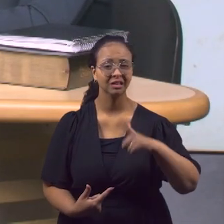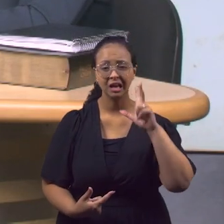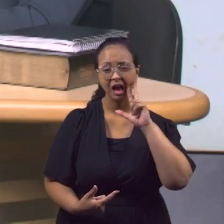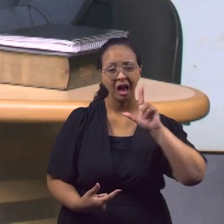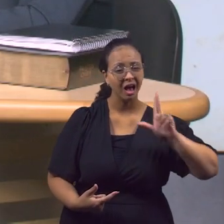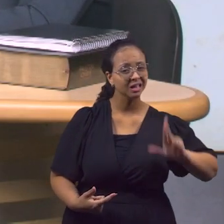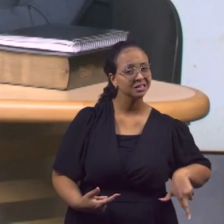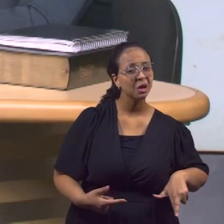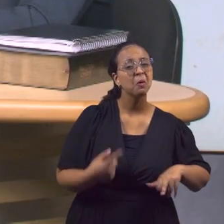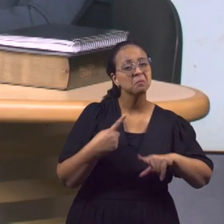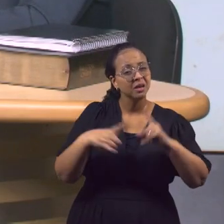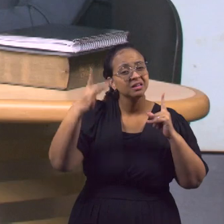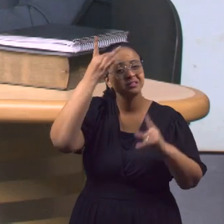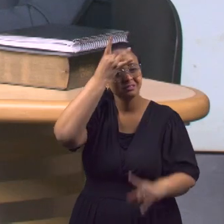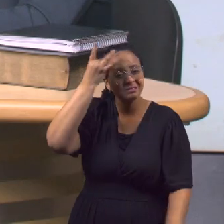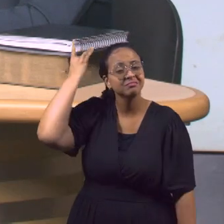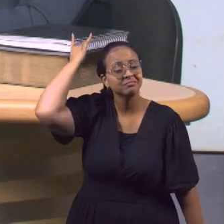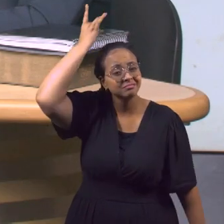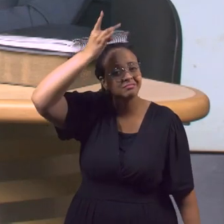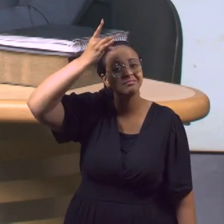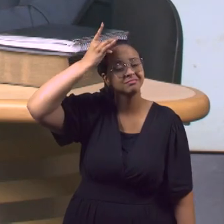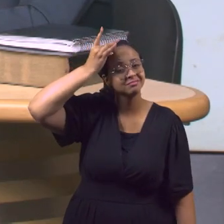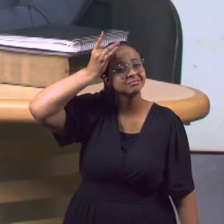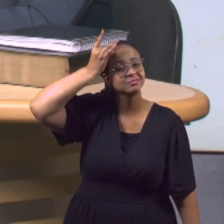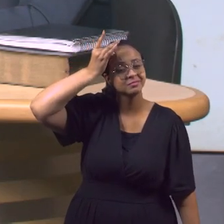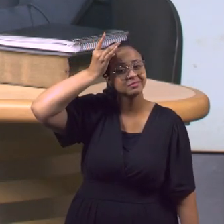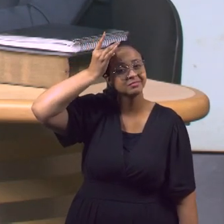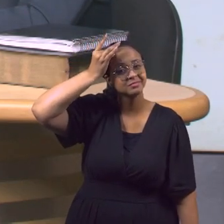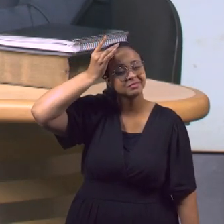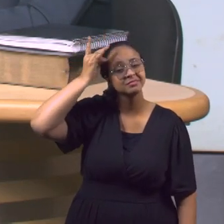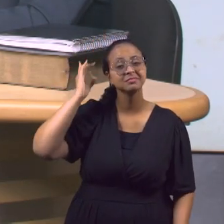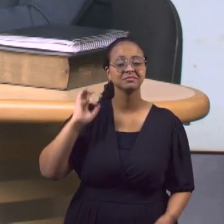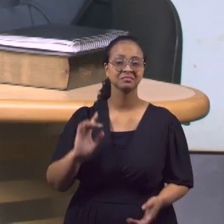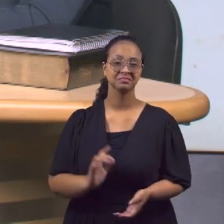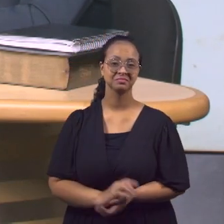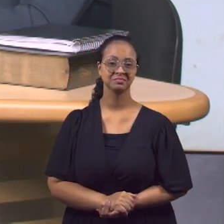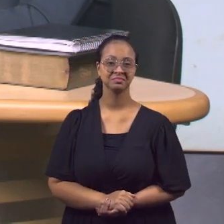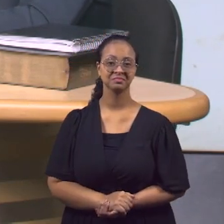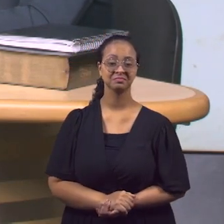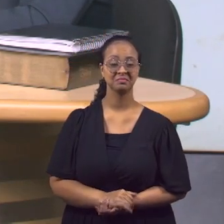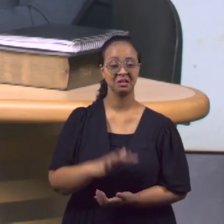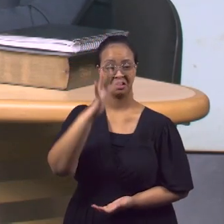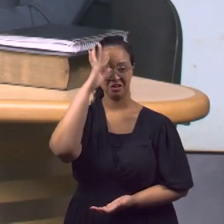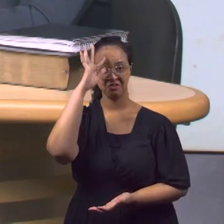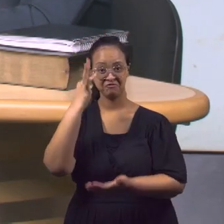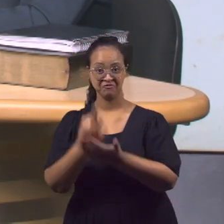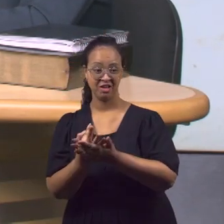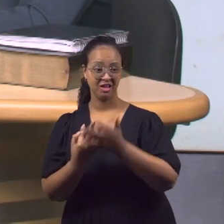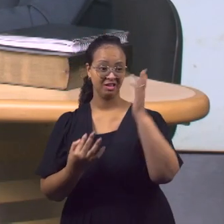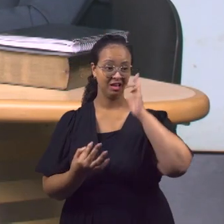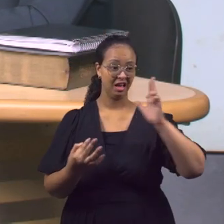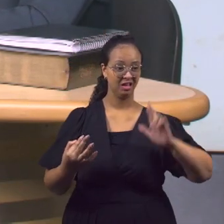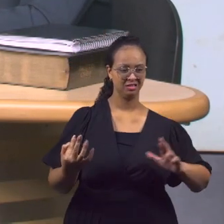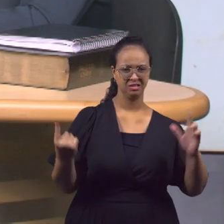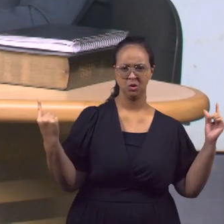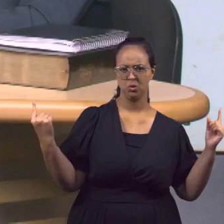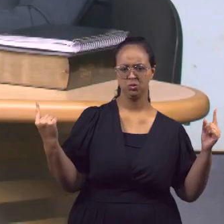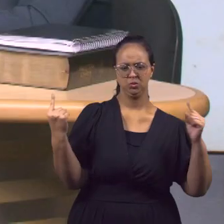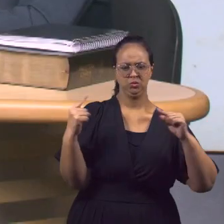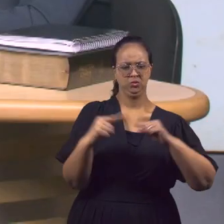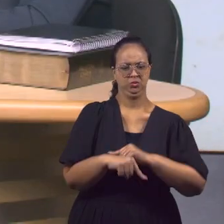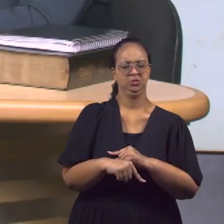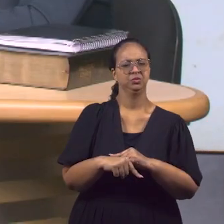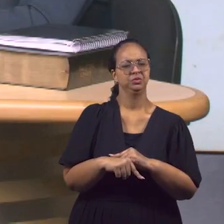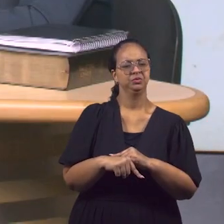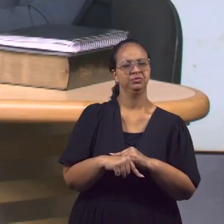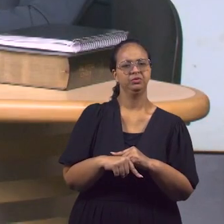razão, né? Mas é uma operação do Espírito Do Santo. Espírito Santo. Como já mencionamos em outra ocasião, né, a fé e a razão, elas são opostas, né? São antagônicos, né?